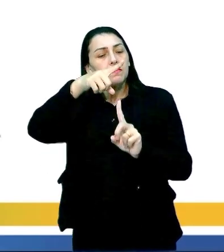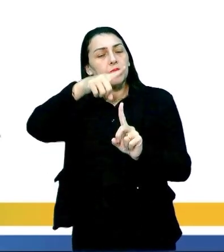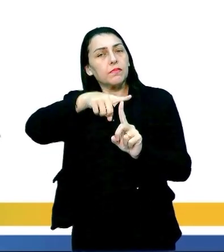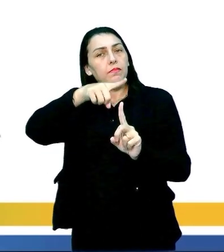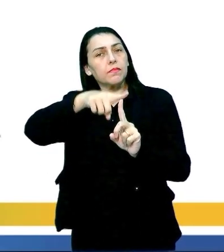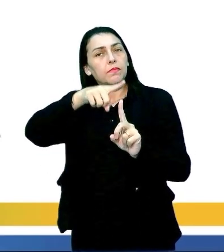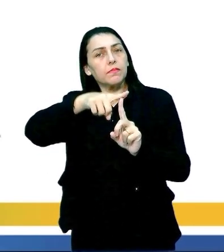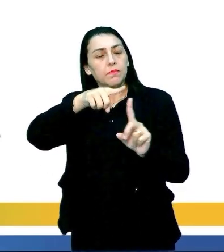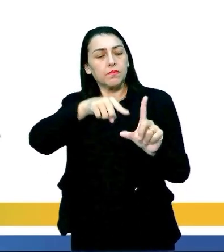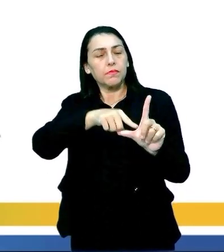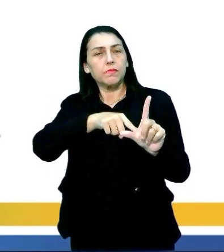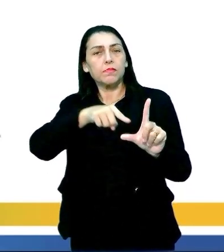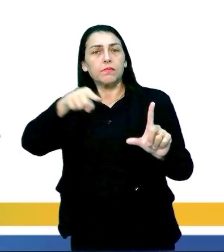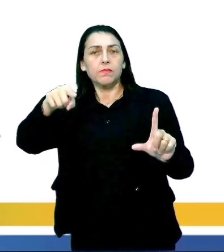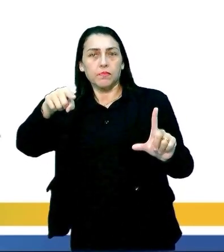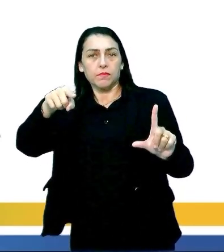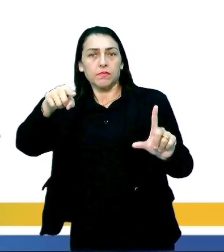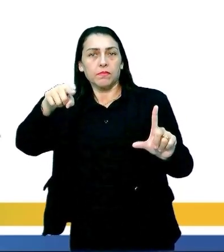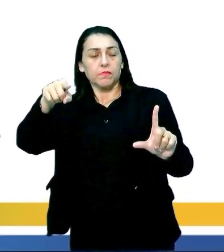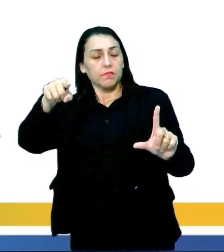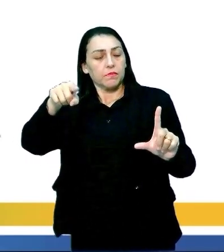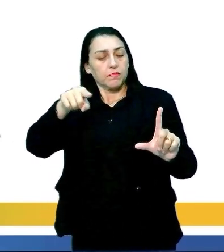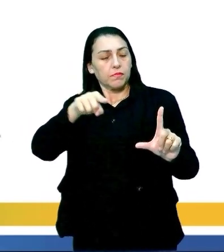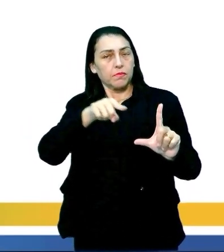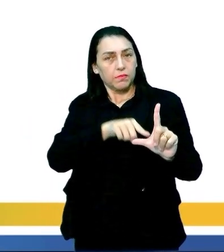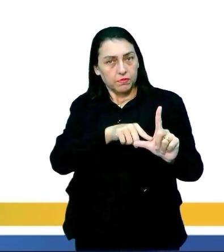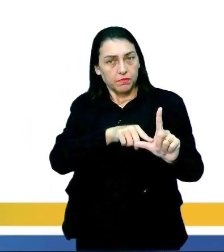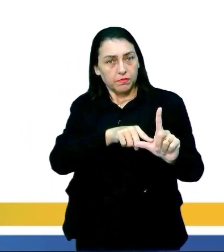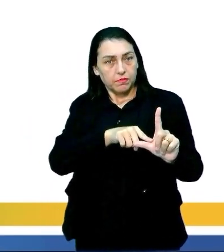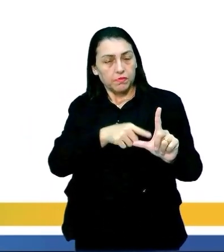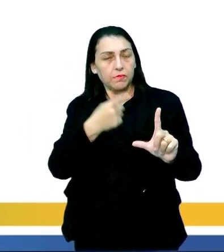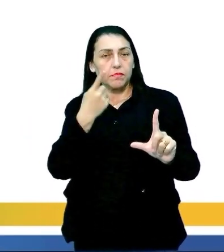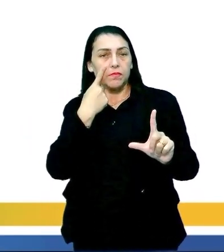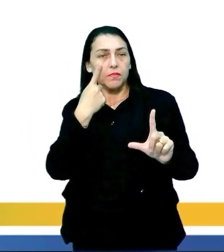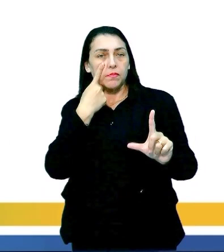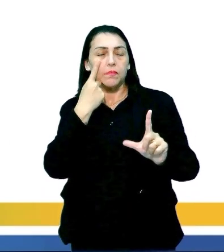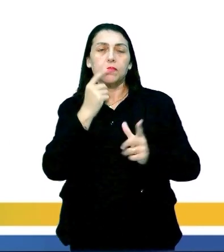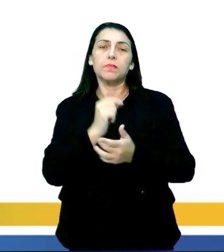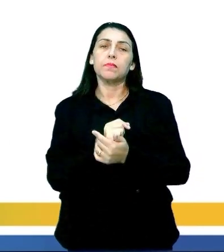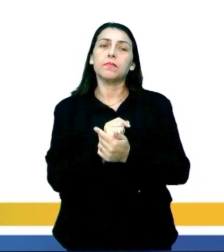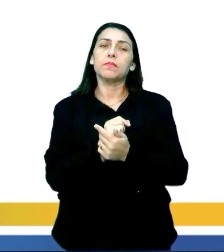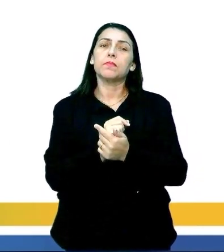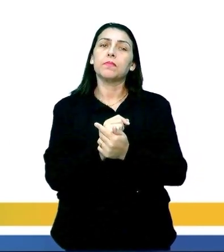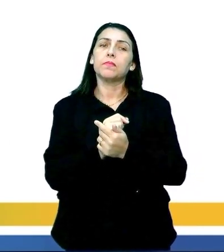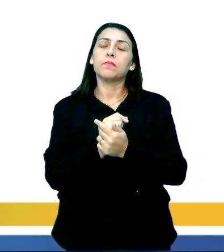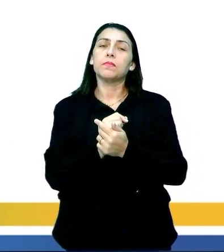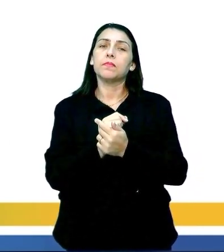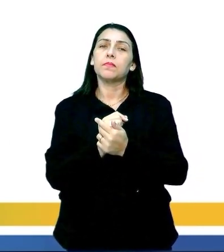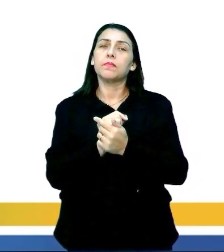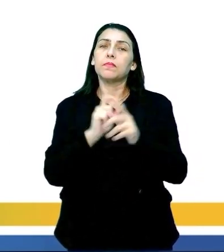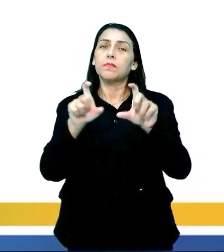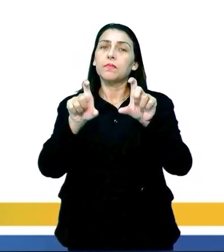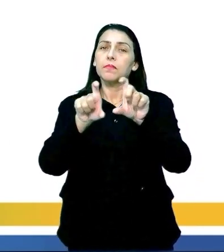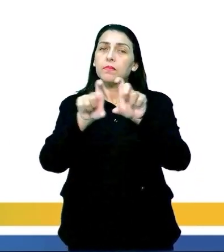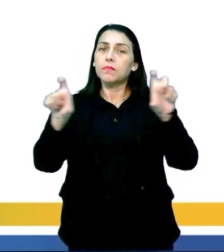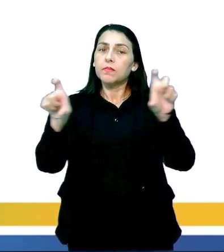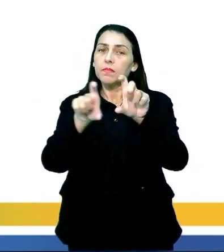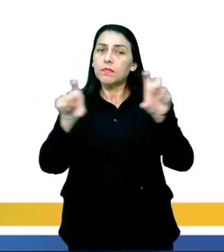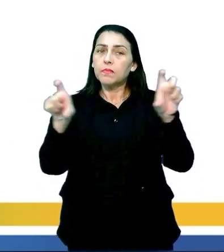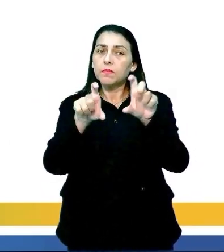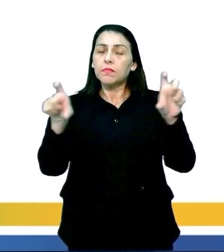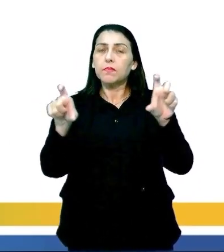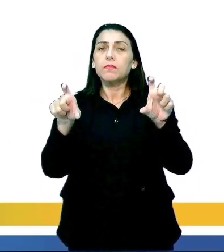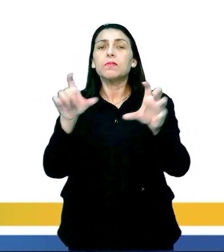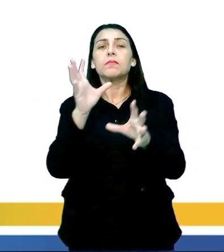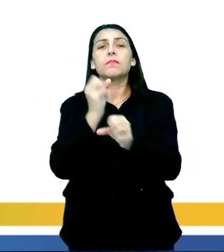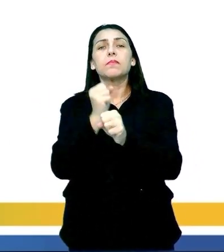do gráfico. Ele é decrescente. Então vamos lá. A expressão algébrica que relaciona